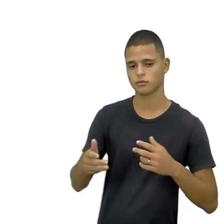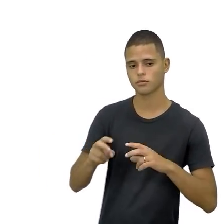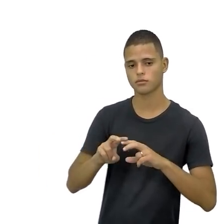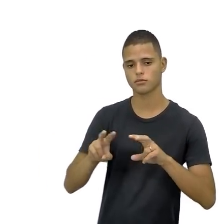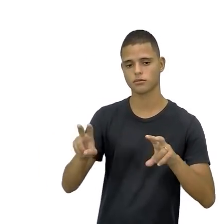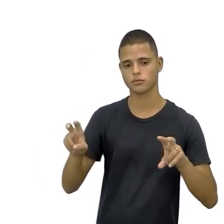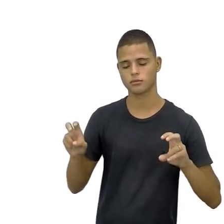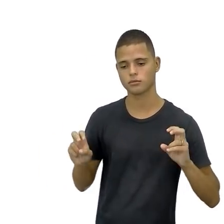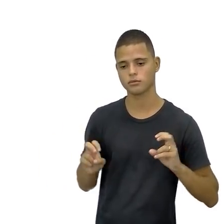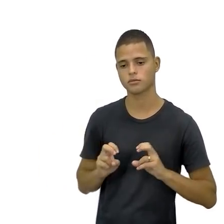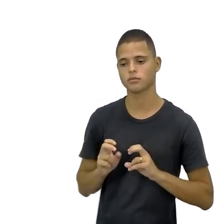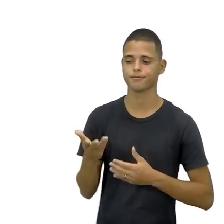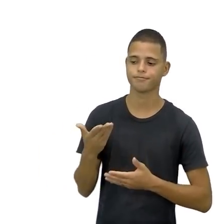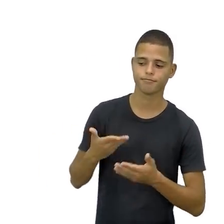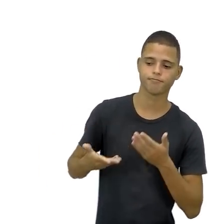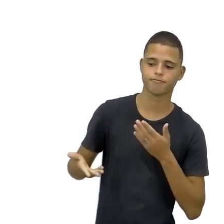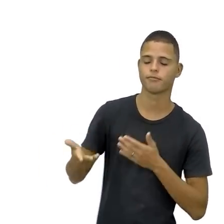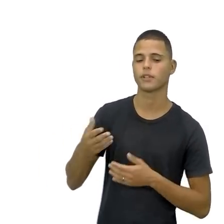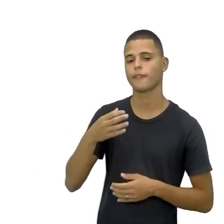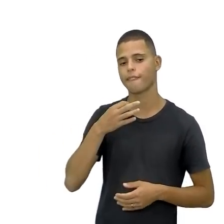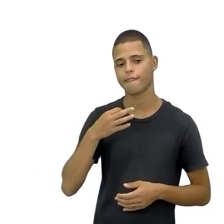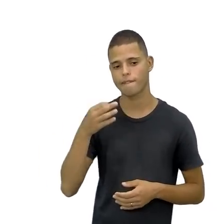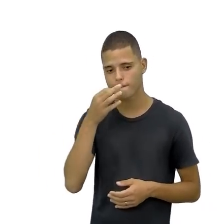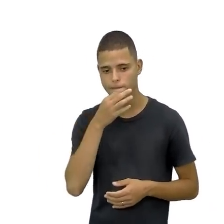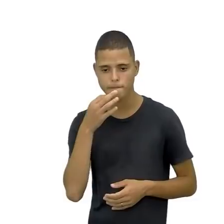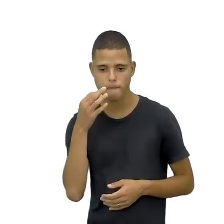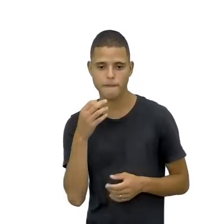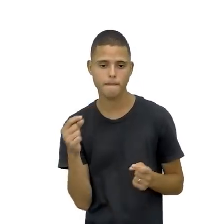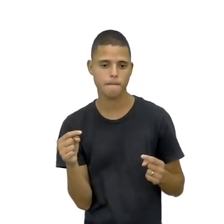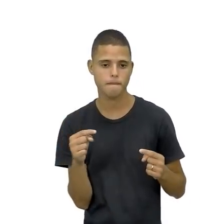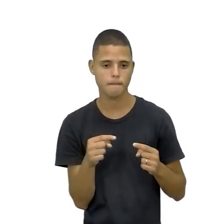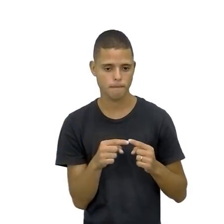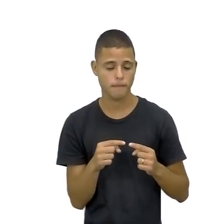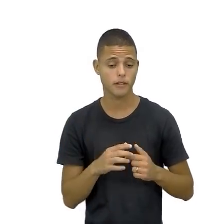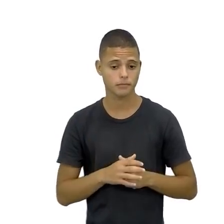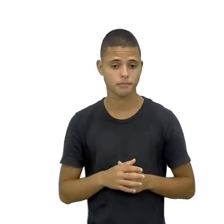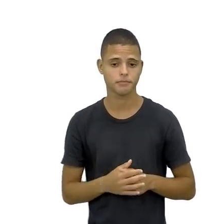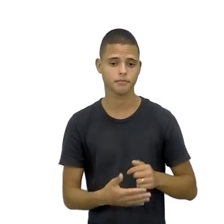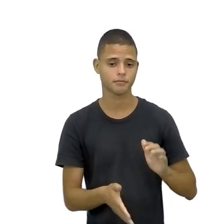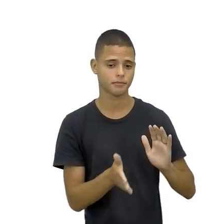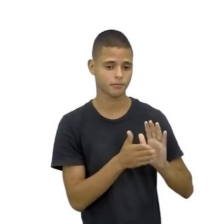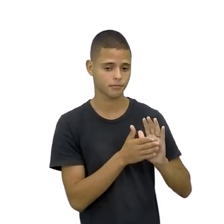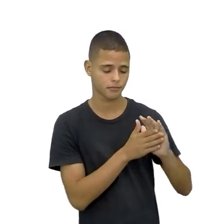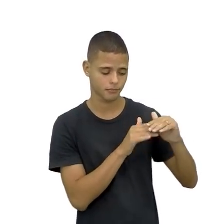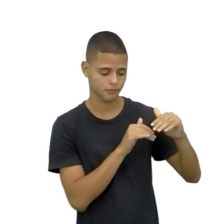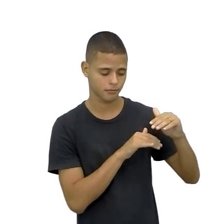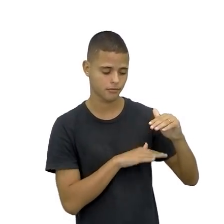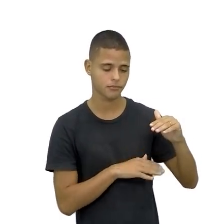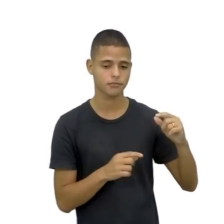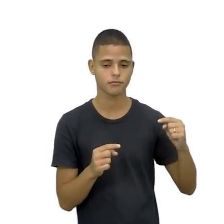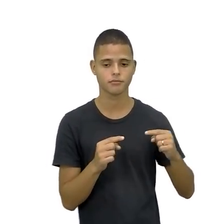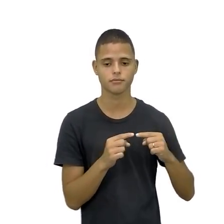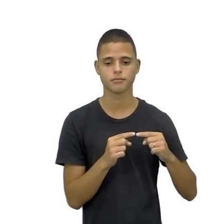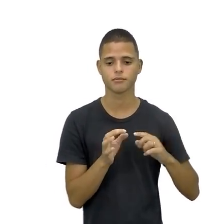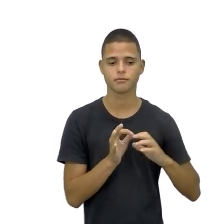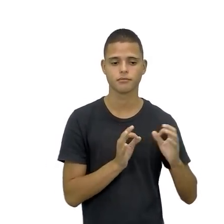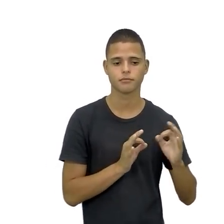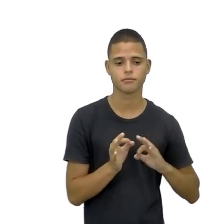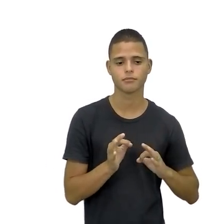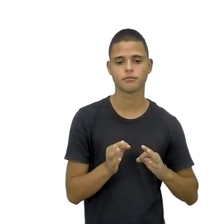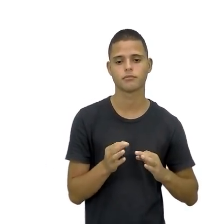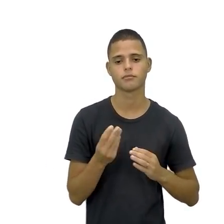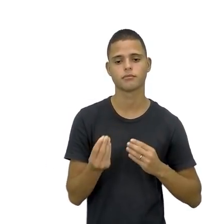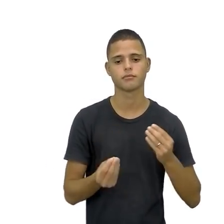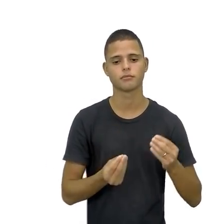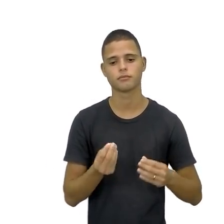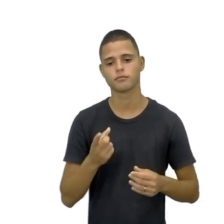questão também dialógica com o professor, né? Os dados coletados atendem à proposta do projeto? Como nós vamos revisar